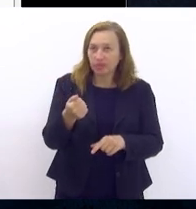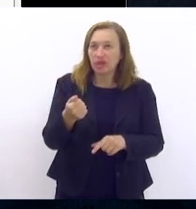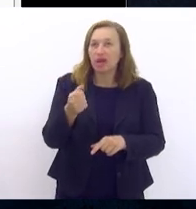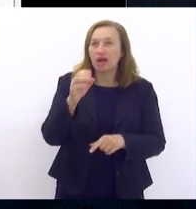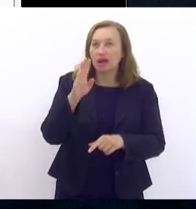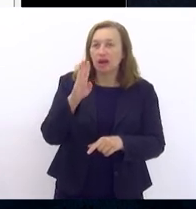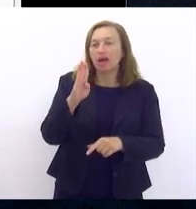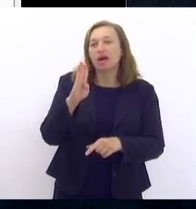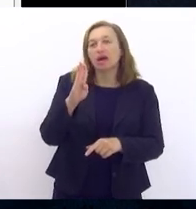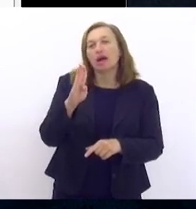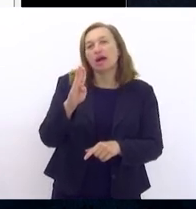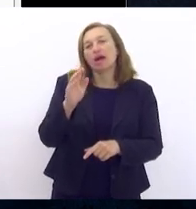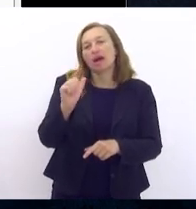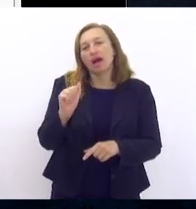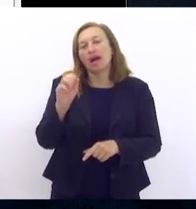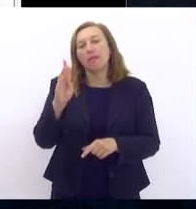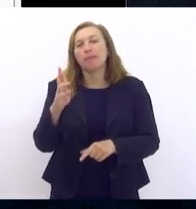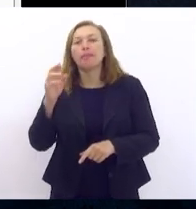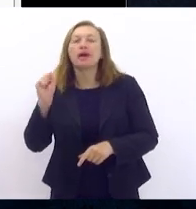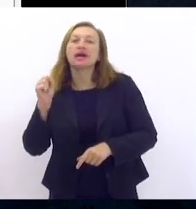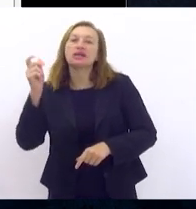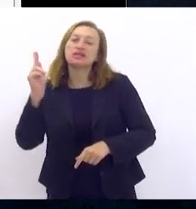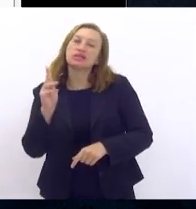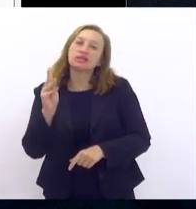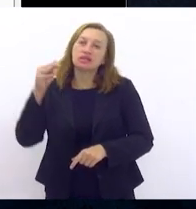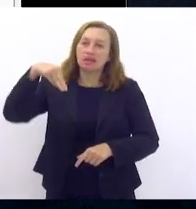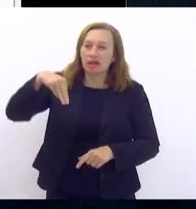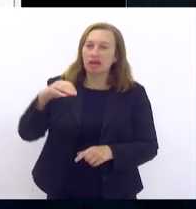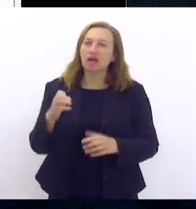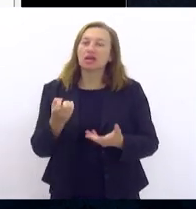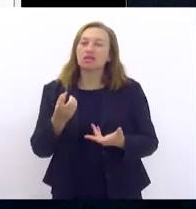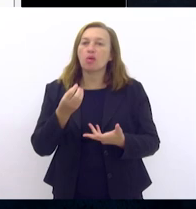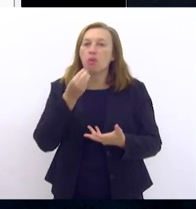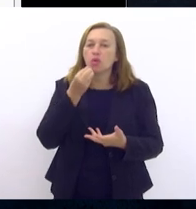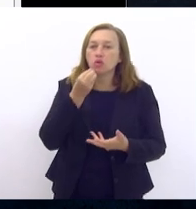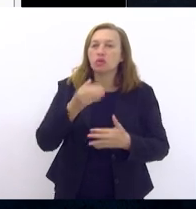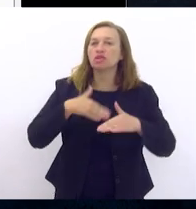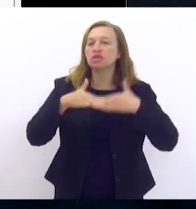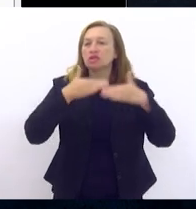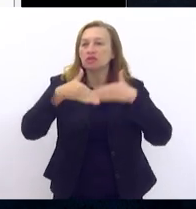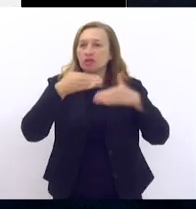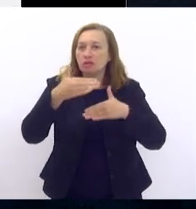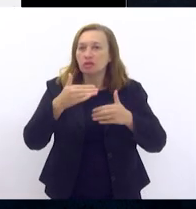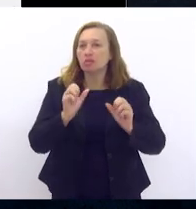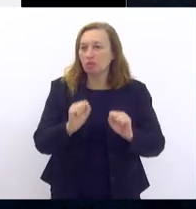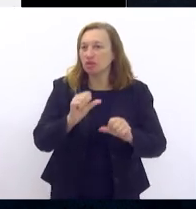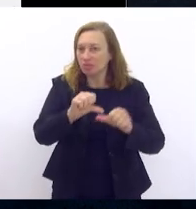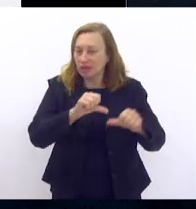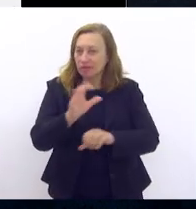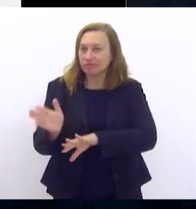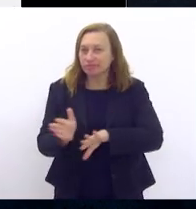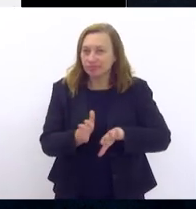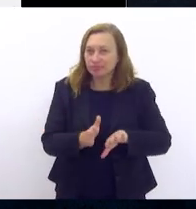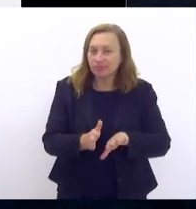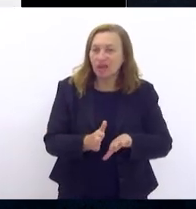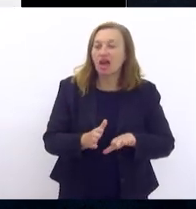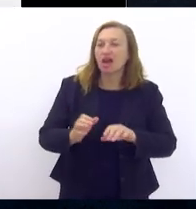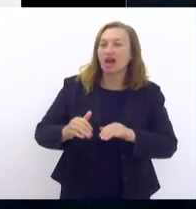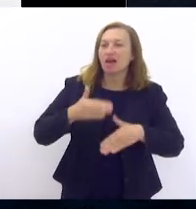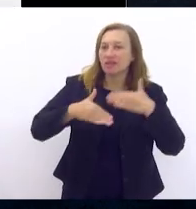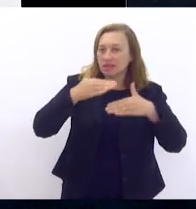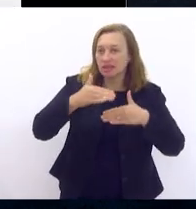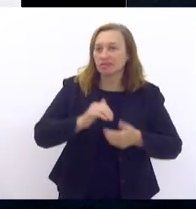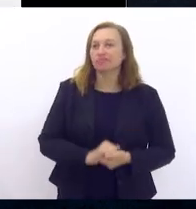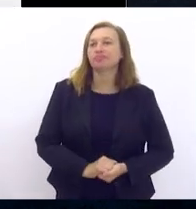Braskem tem se colocado diante deste cenário dessas oportunidades de a gente desenvolver pode mudar tá avançar